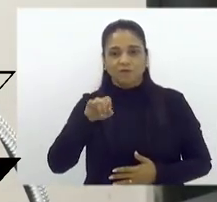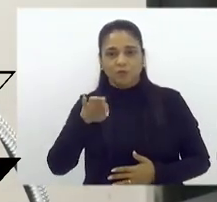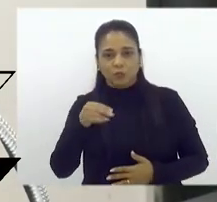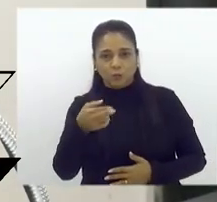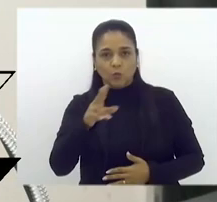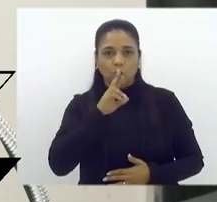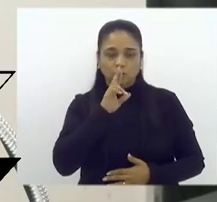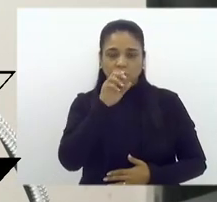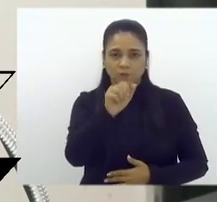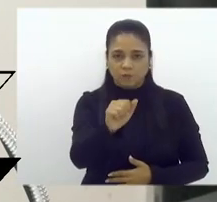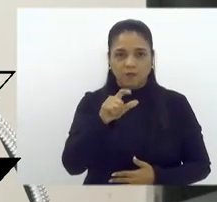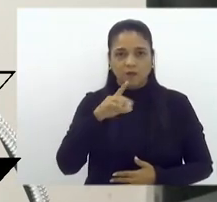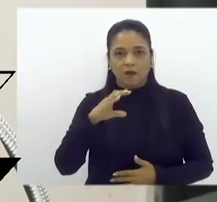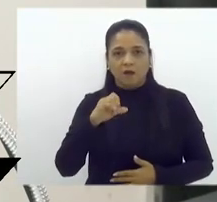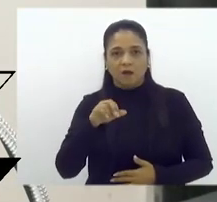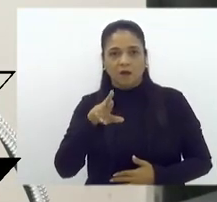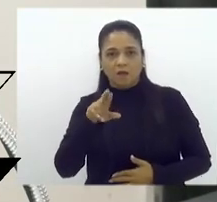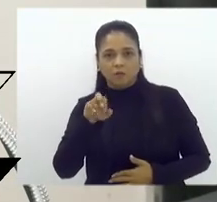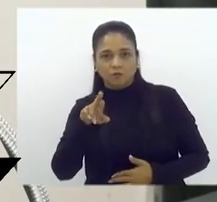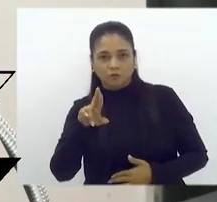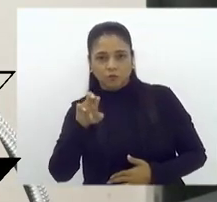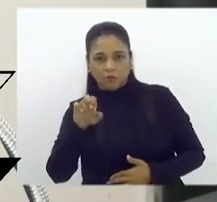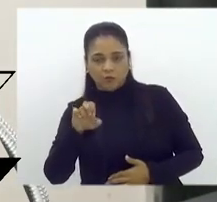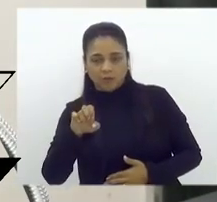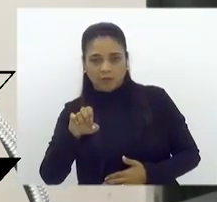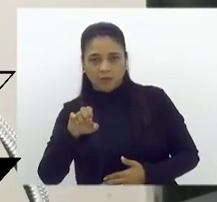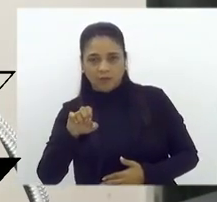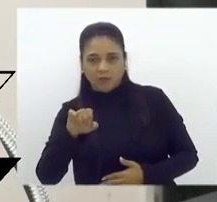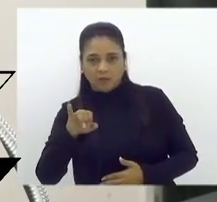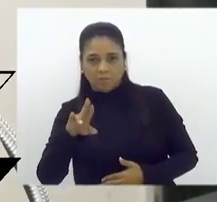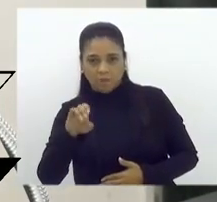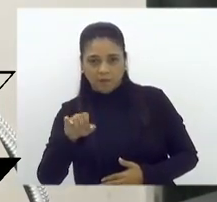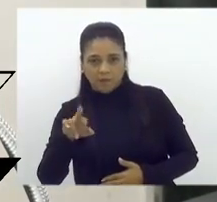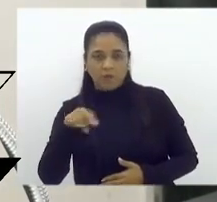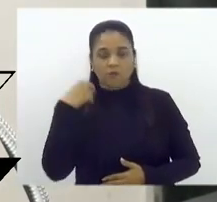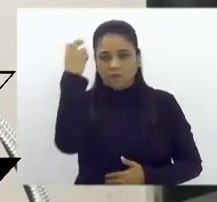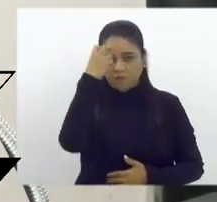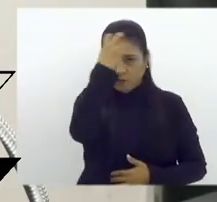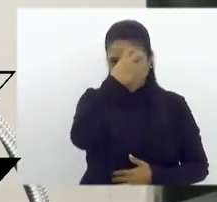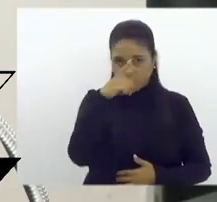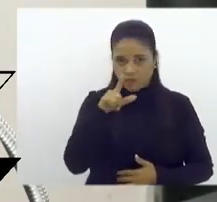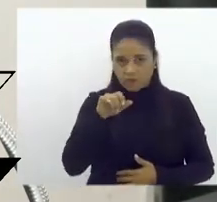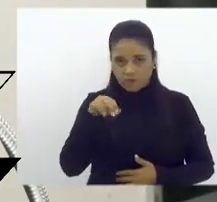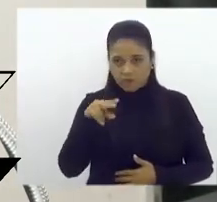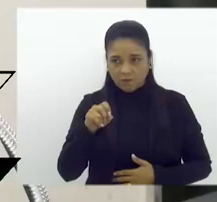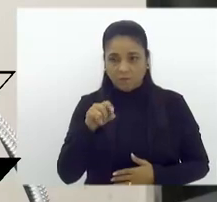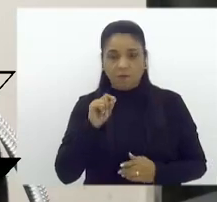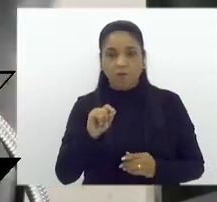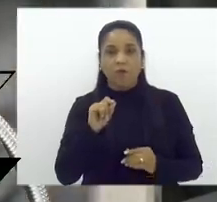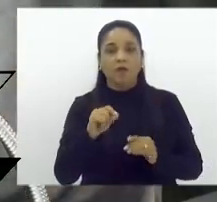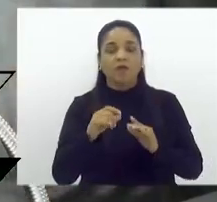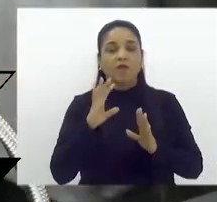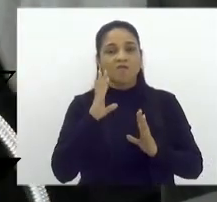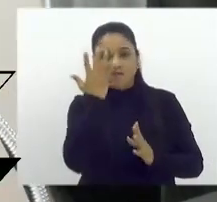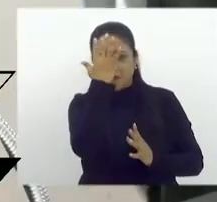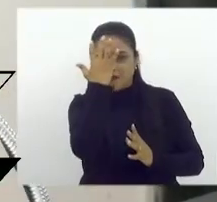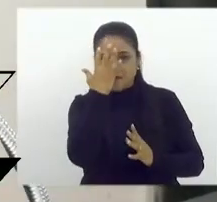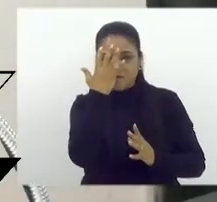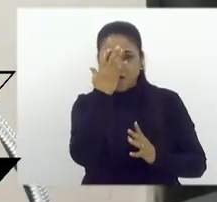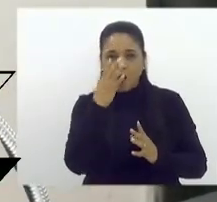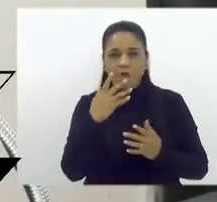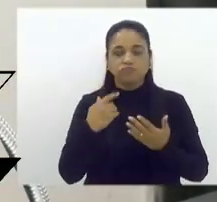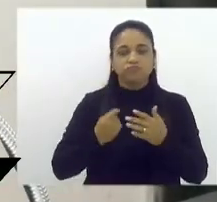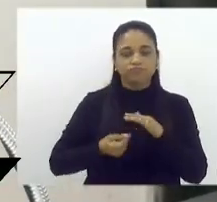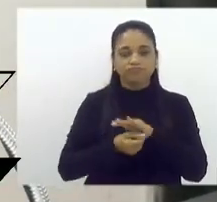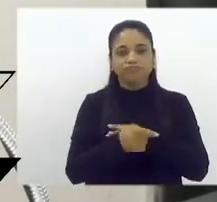Luiz Cláudio Ribeiro, Zeidan e Verônica Lima, que dispõe sobre o fomento ao carnaval para o grupo especial